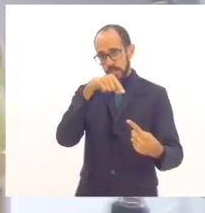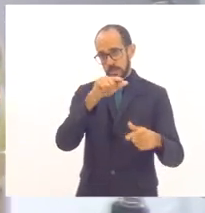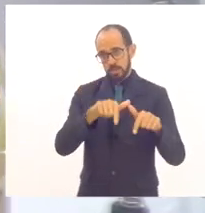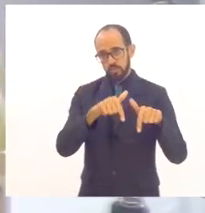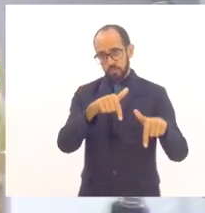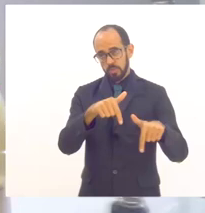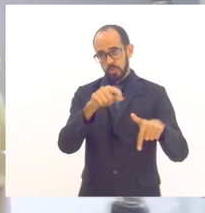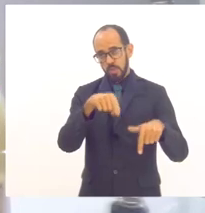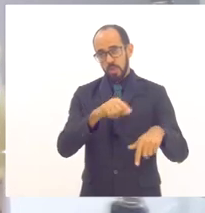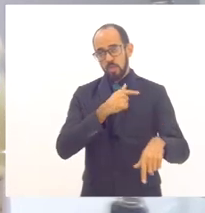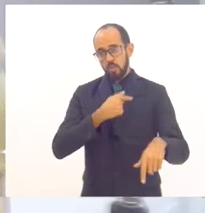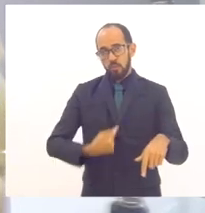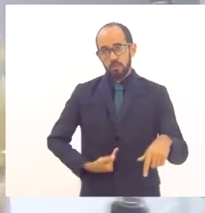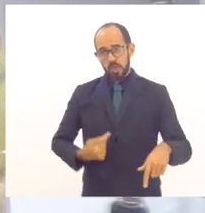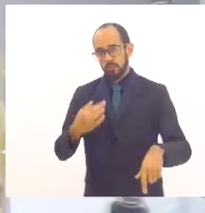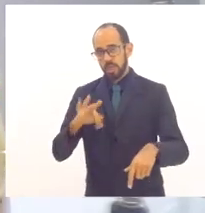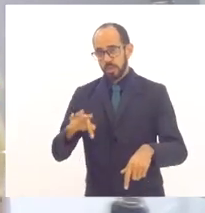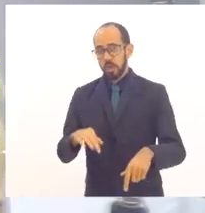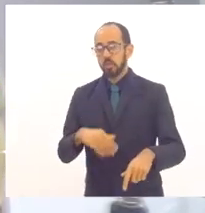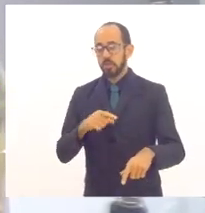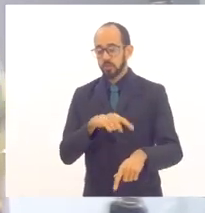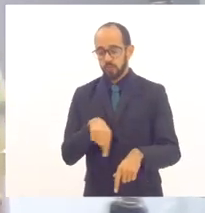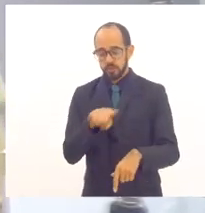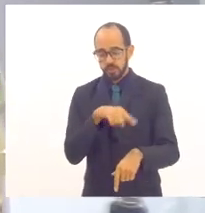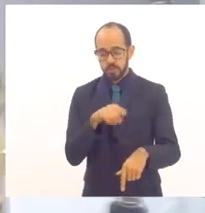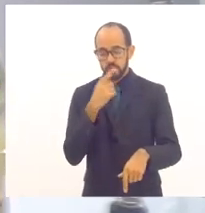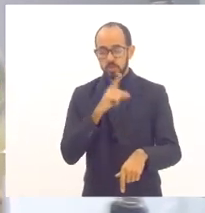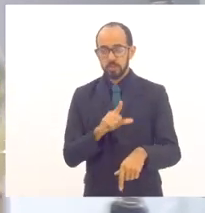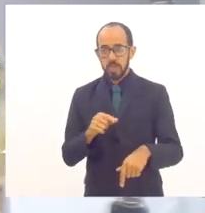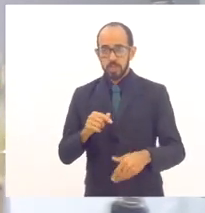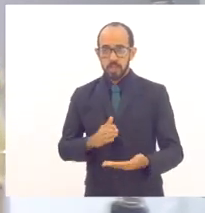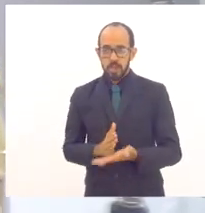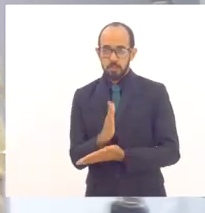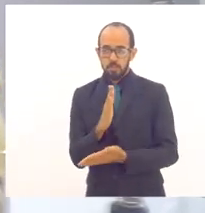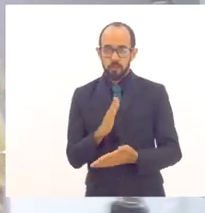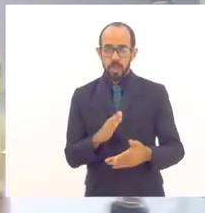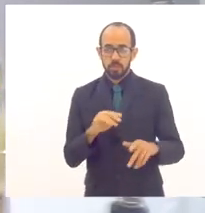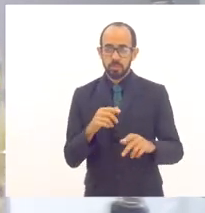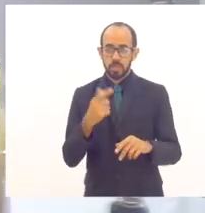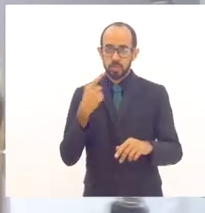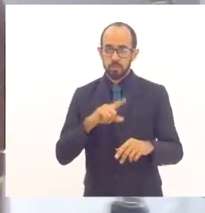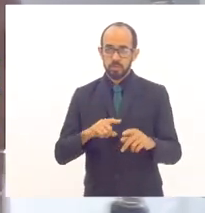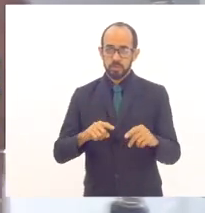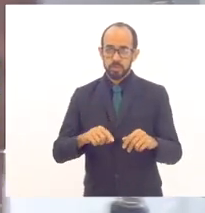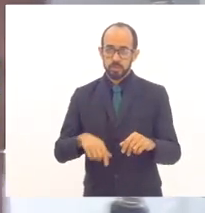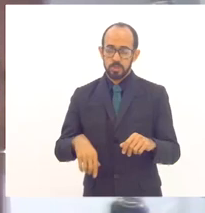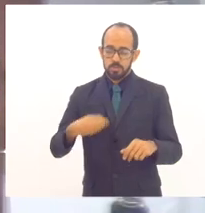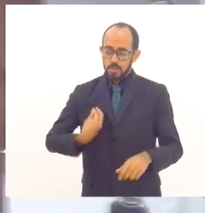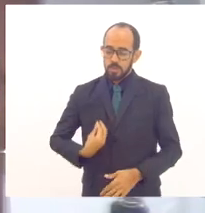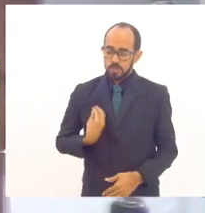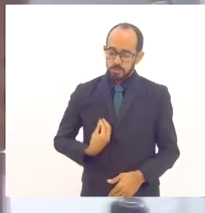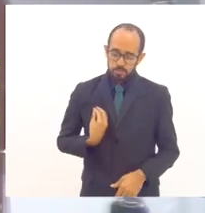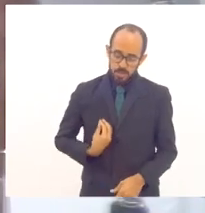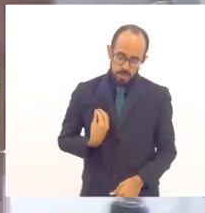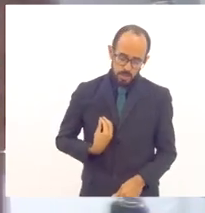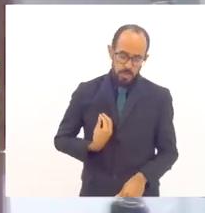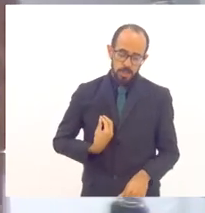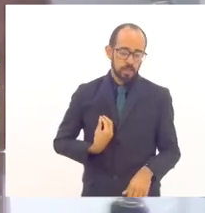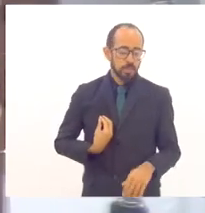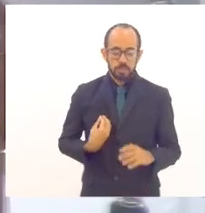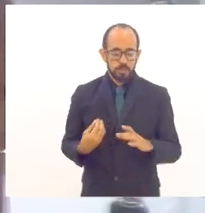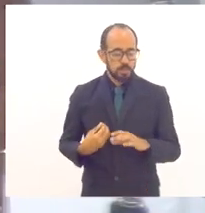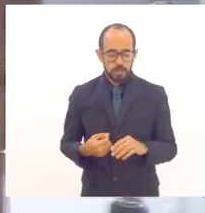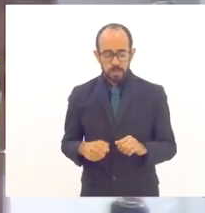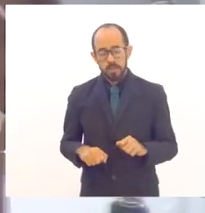do governo federal e aí vocês podem estar habilitados a concorrer e a estarem dispostos